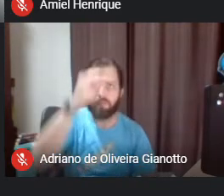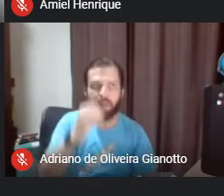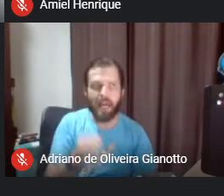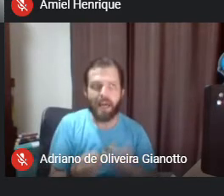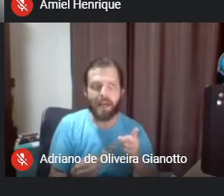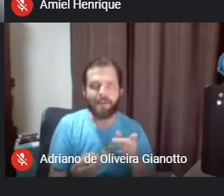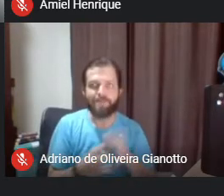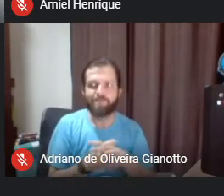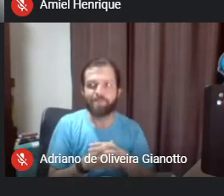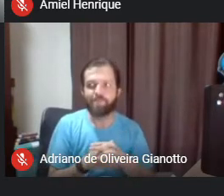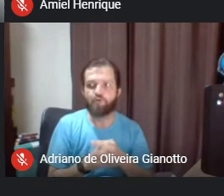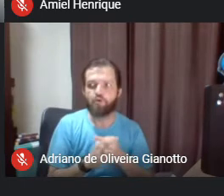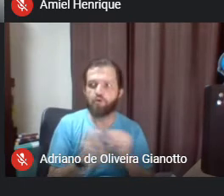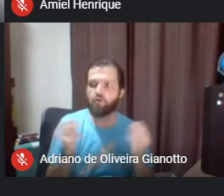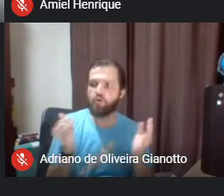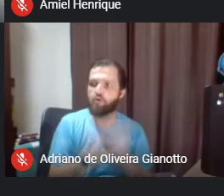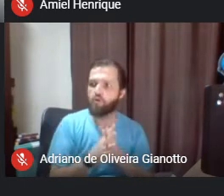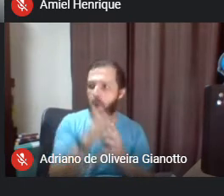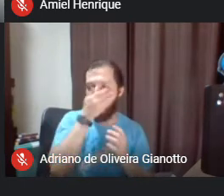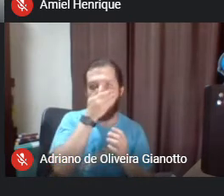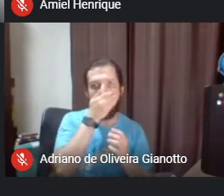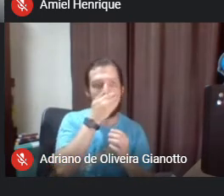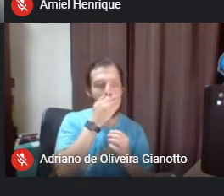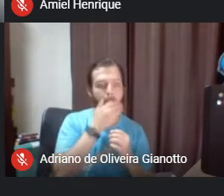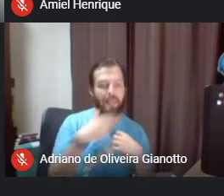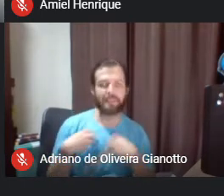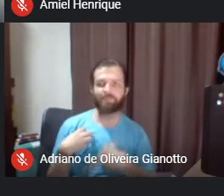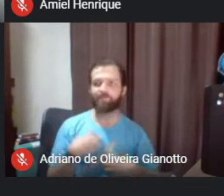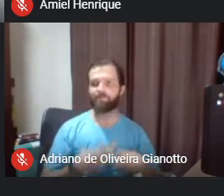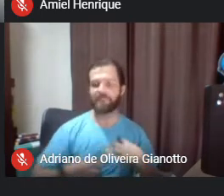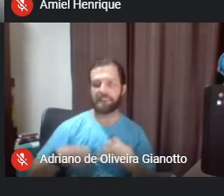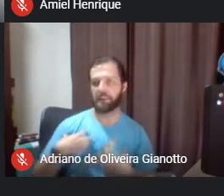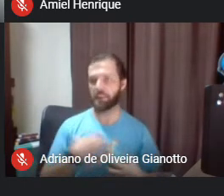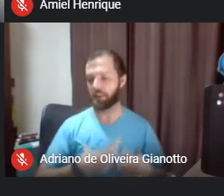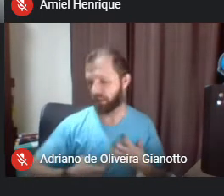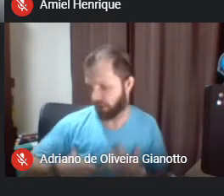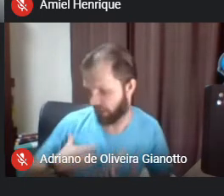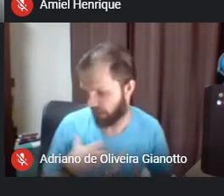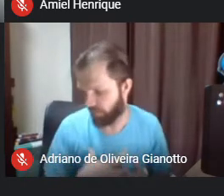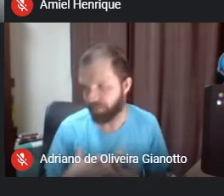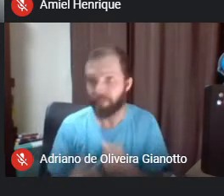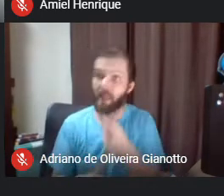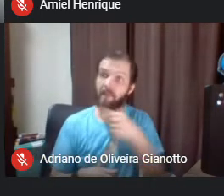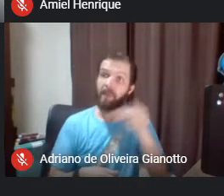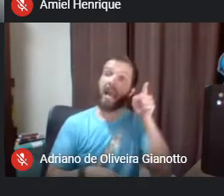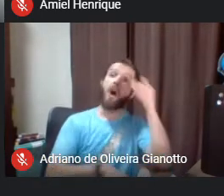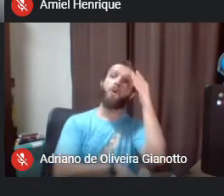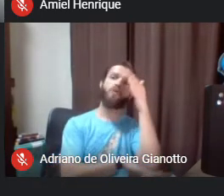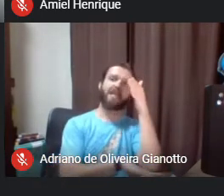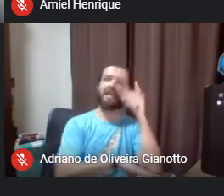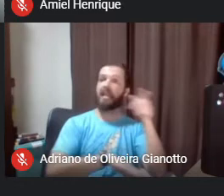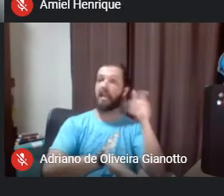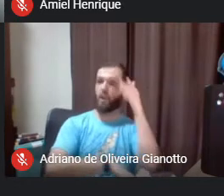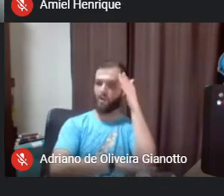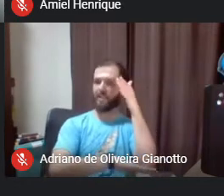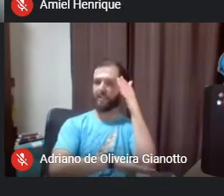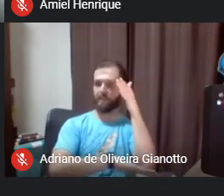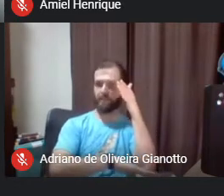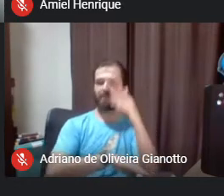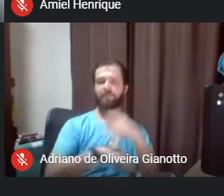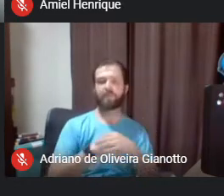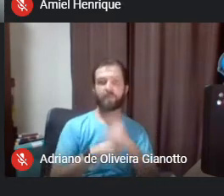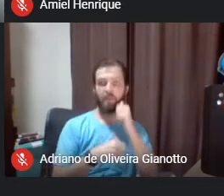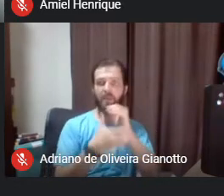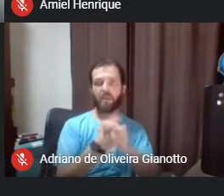da França, que era muito mais avançada e ele achou que isso tinha aqui, e falaram para ele que não tinha, isso angustiou muito